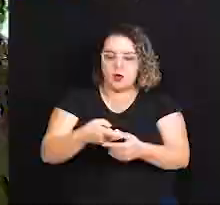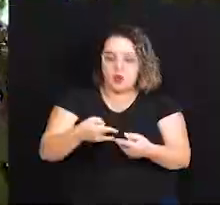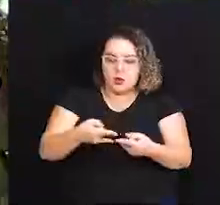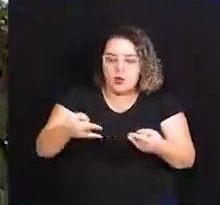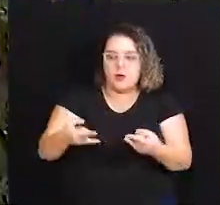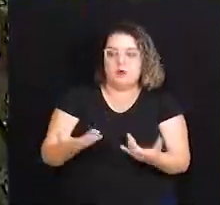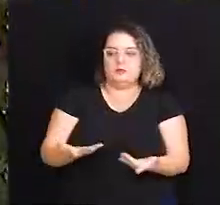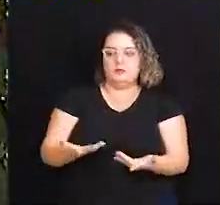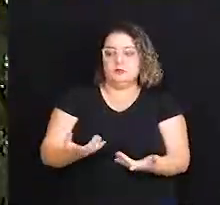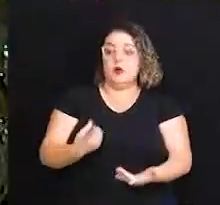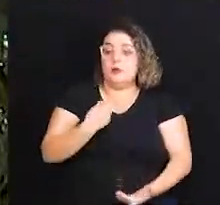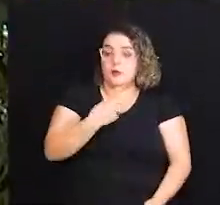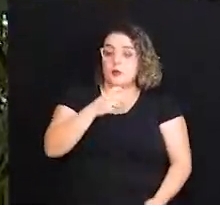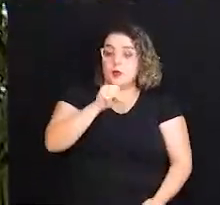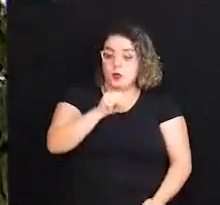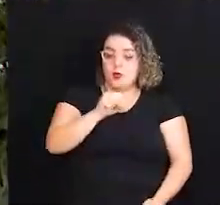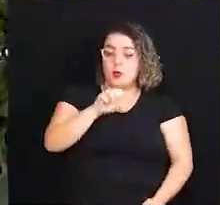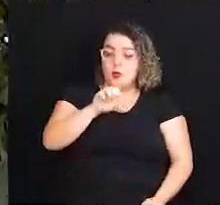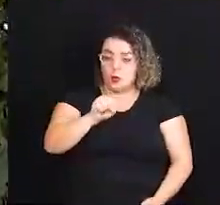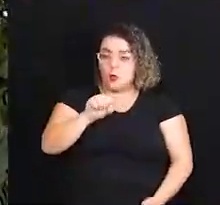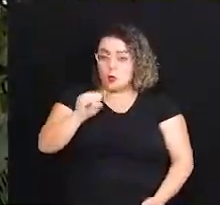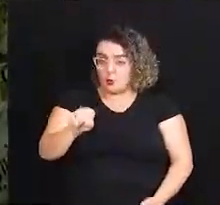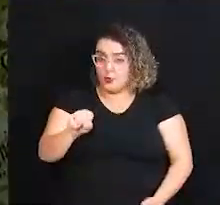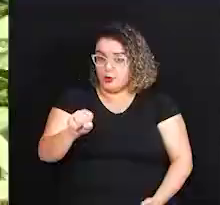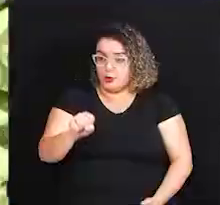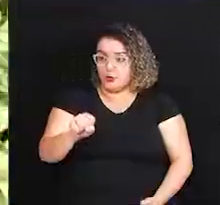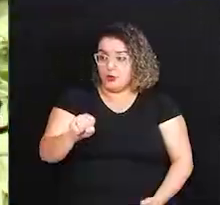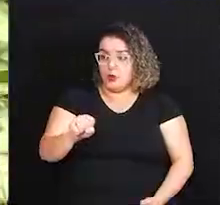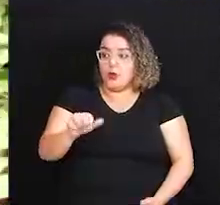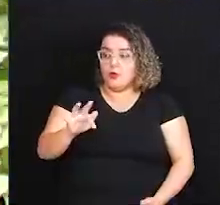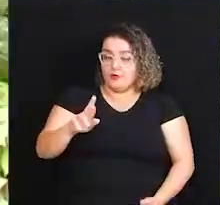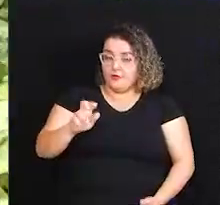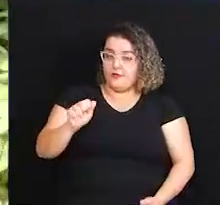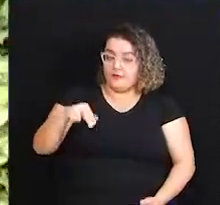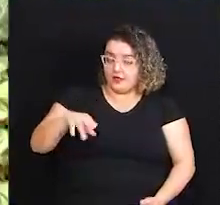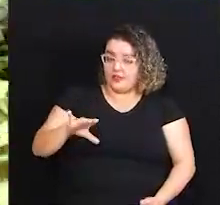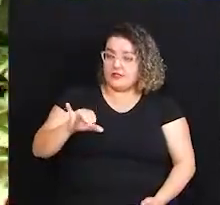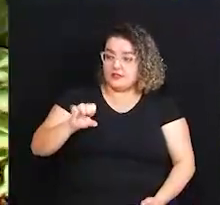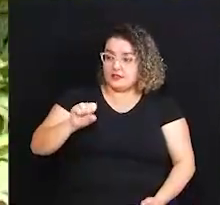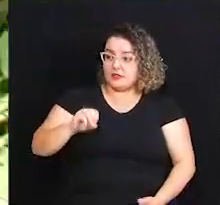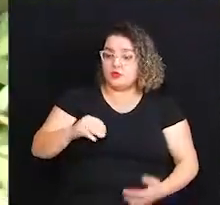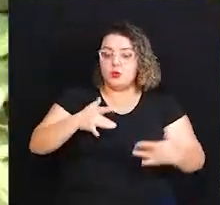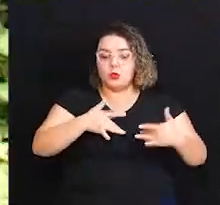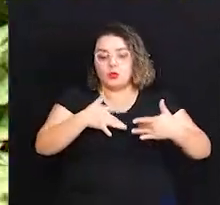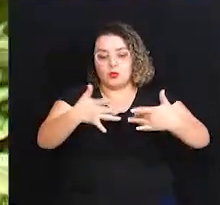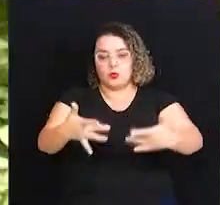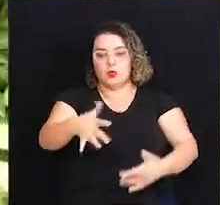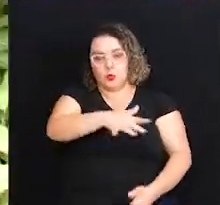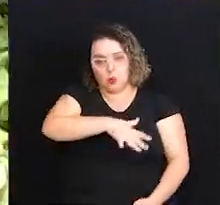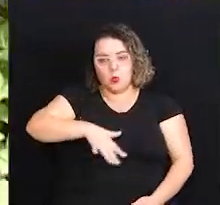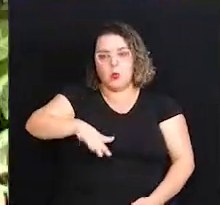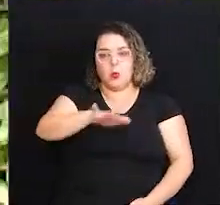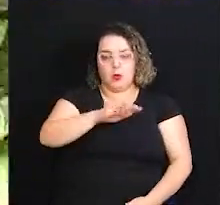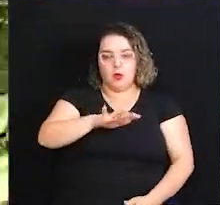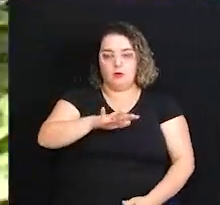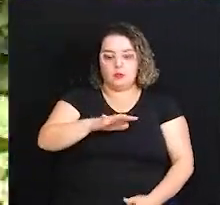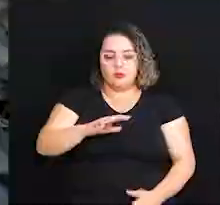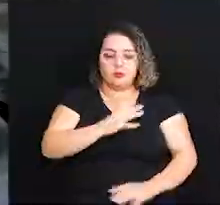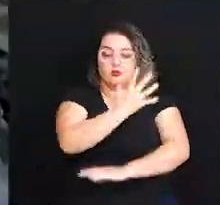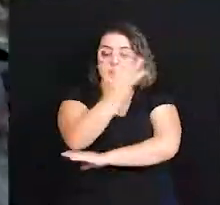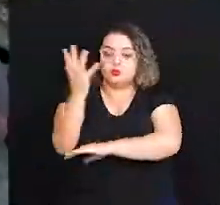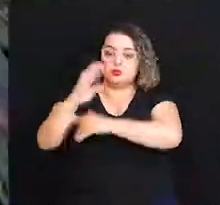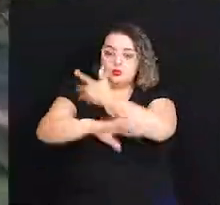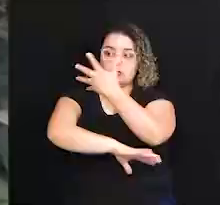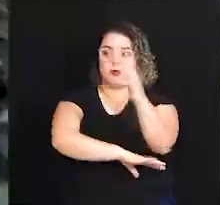ingresso. Em 1888, Francisco Bueno de Miranda doou a área que atualmente compreende o bosque